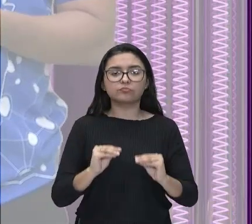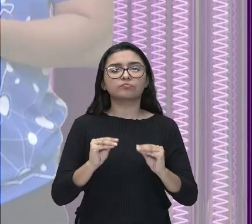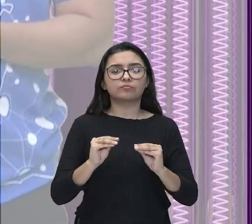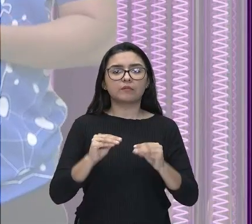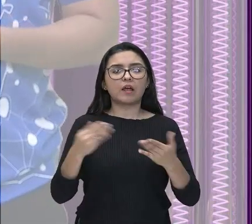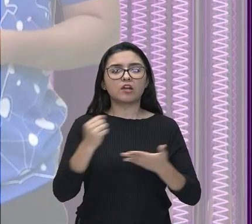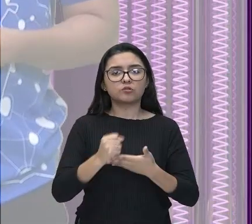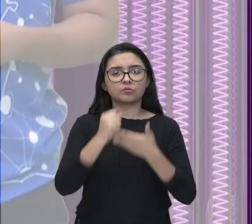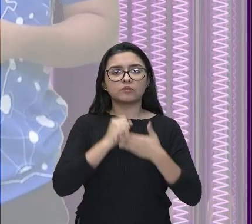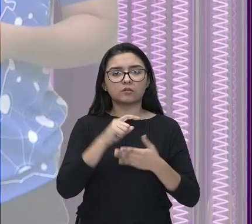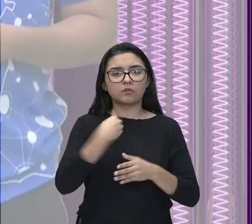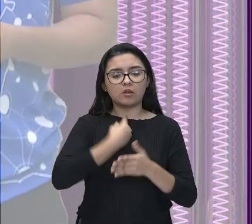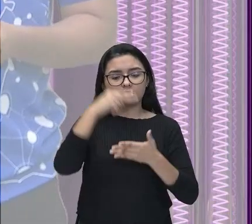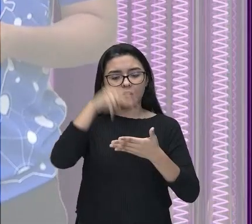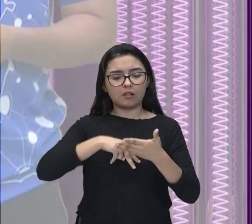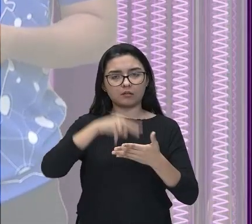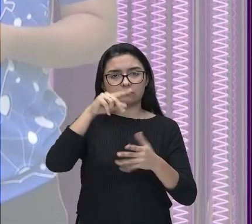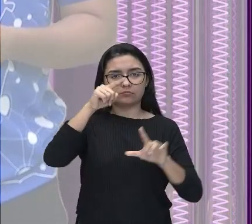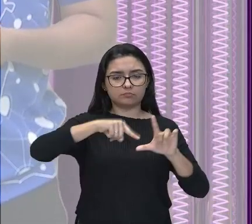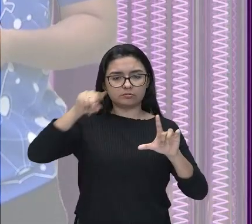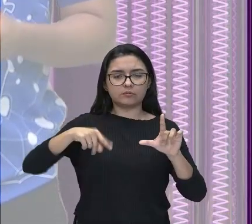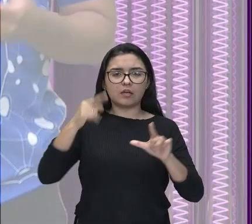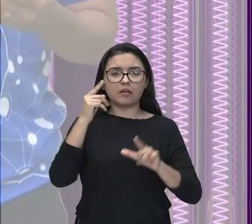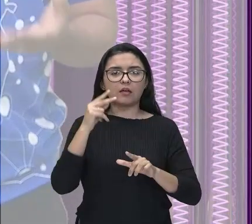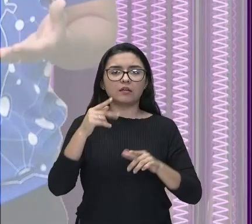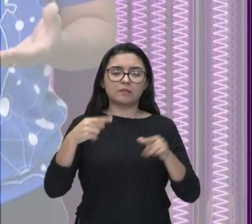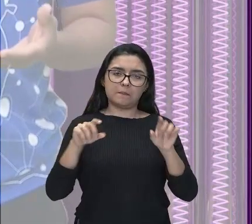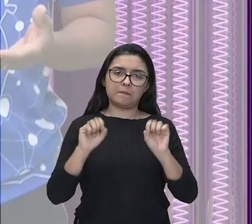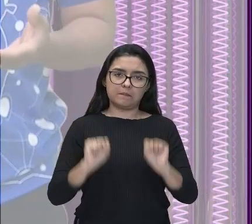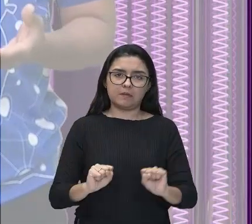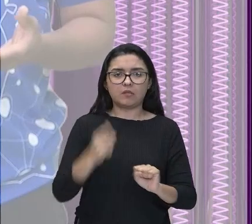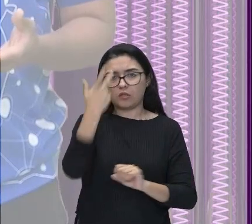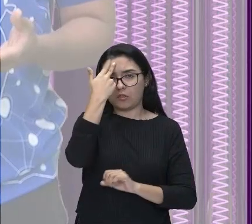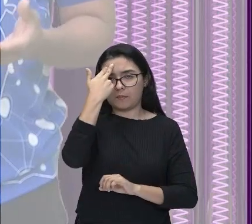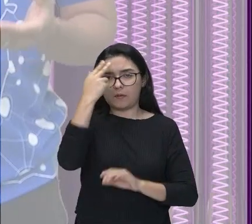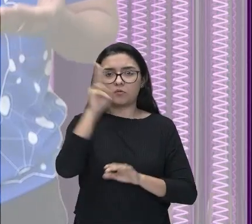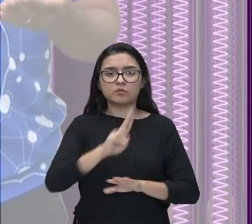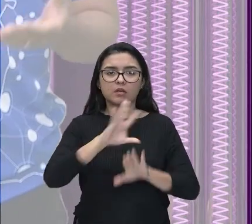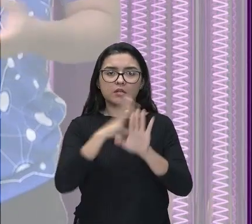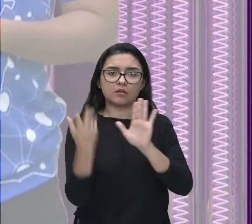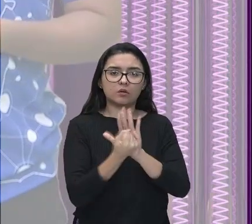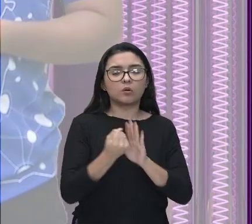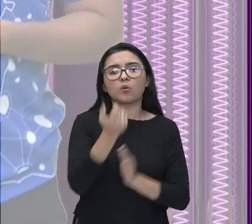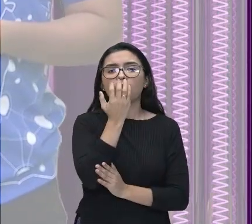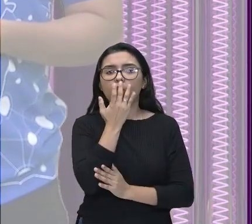leitura do gráfico. É comum utilizar símbolos com cores para diferenciar